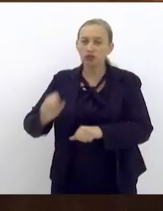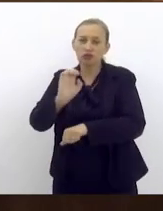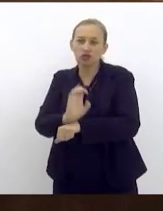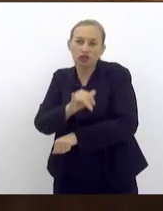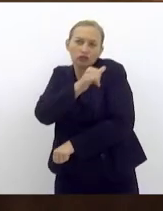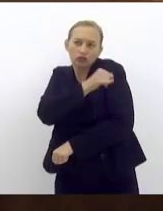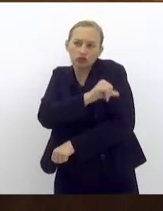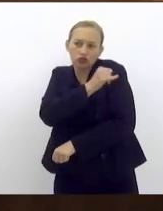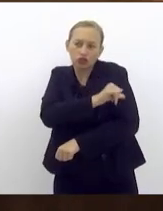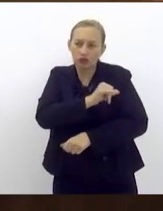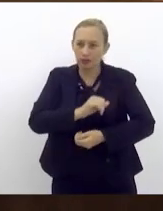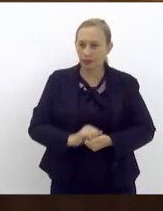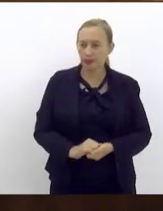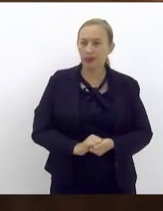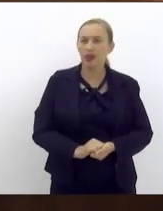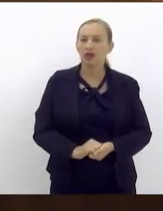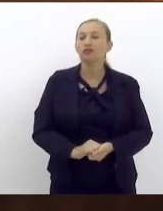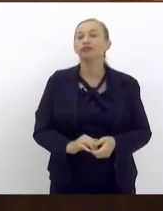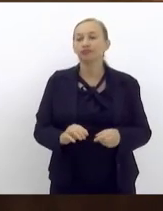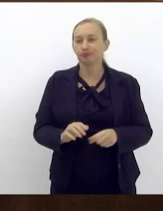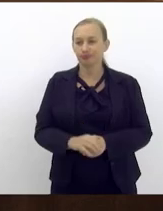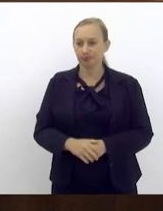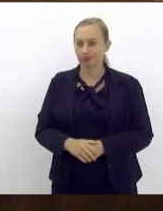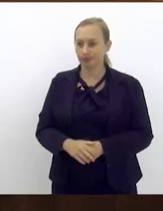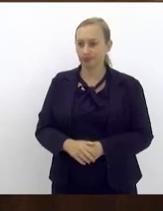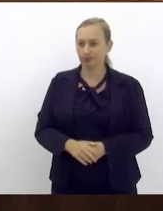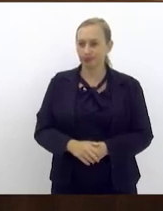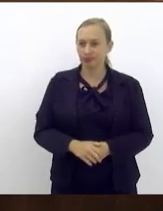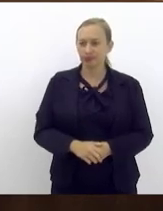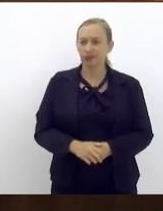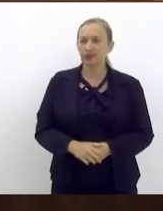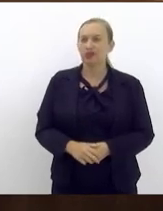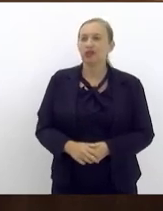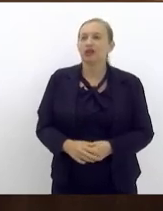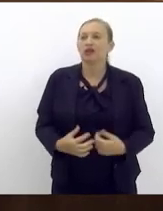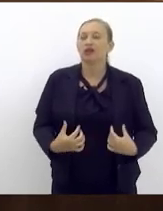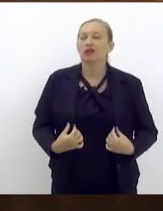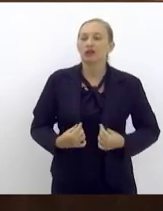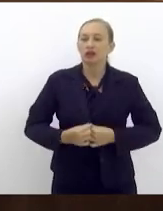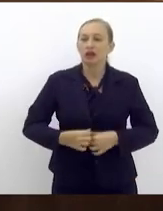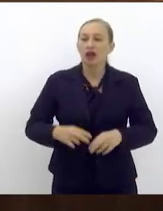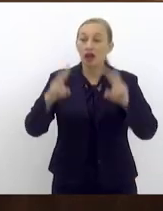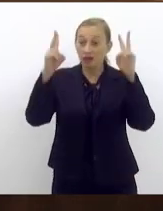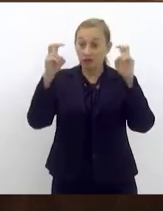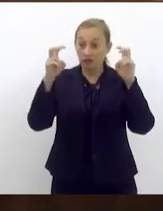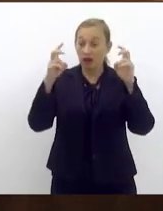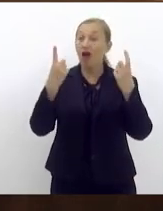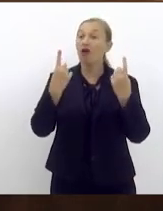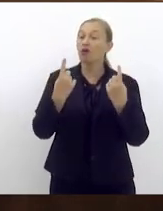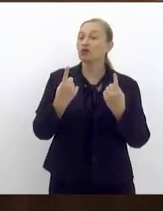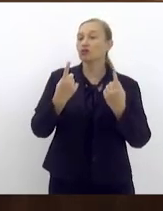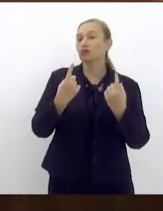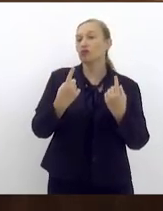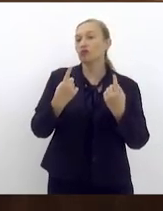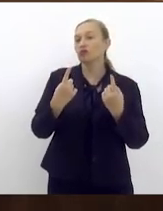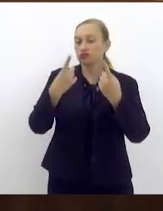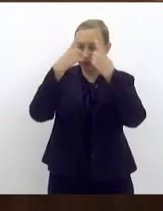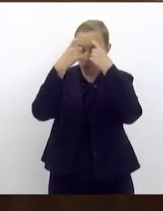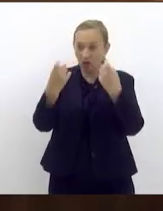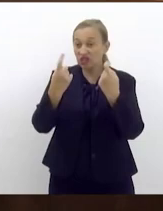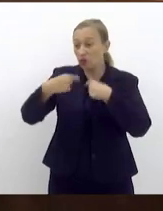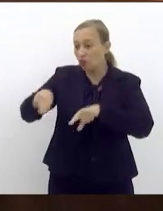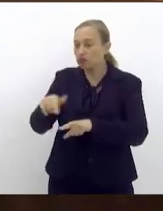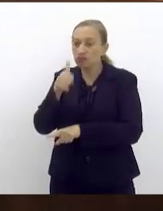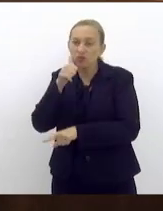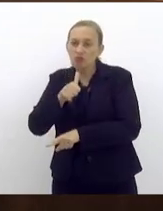Estado do Rio de Janeiro e Pode parecer que a questão da violência contra mulher é algo que não está